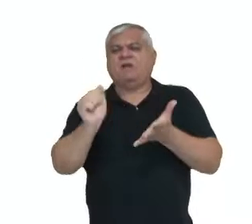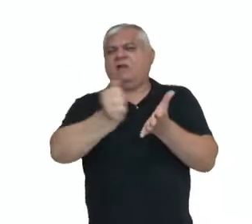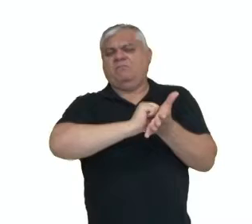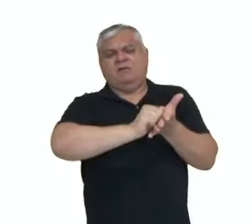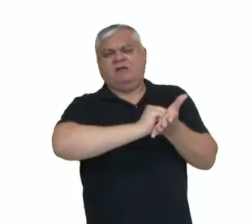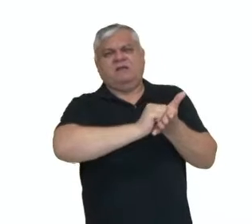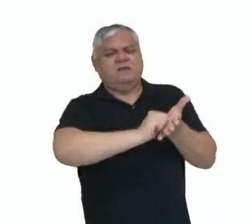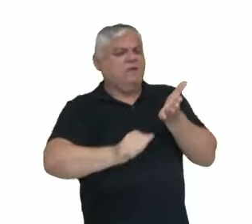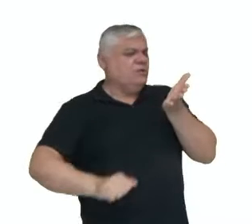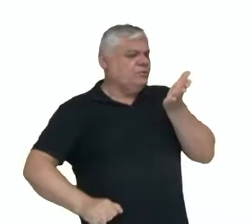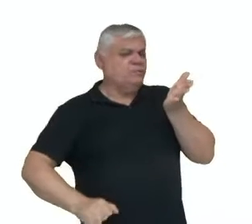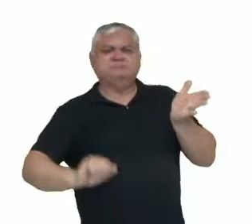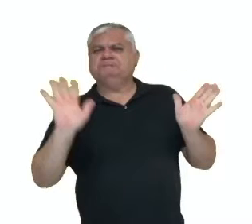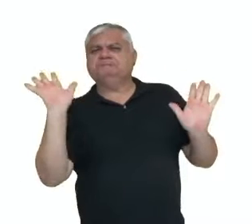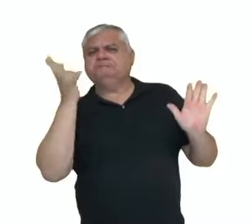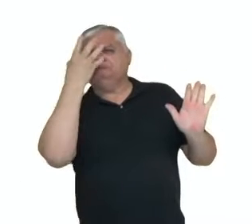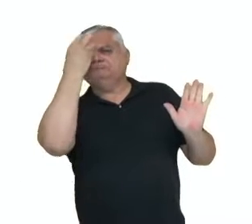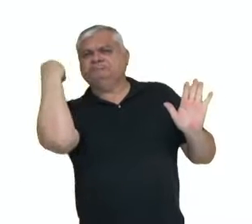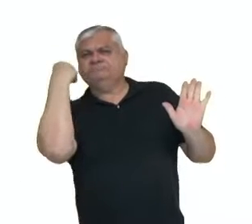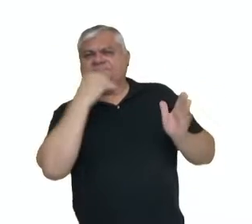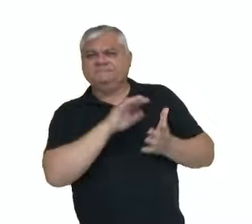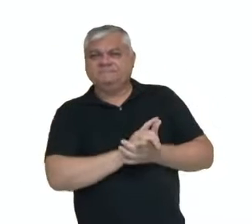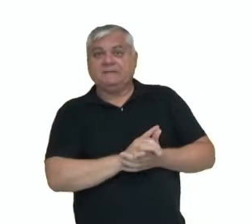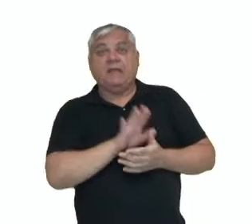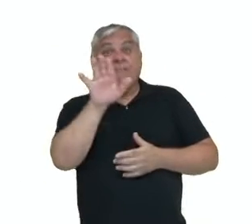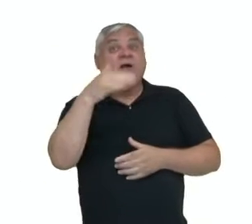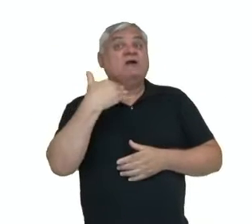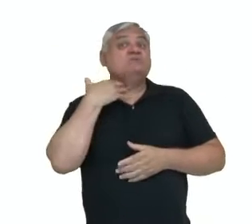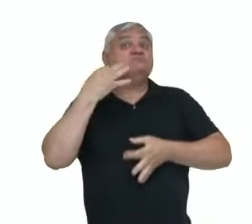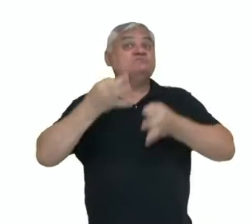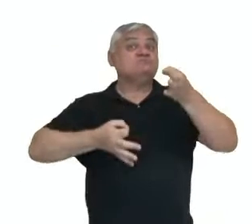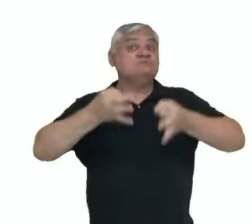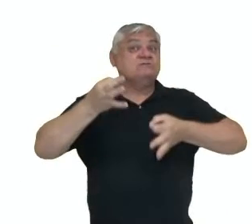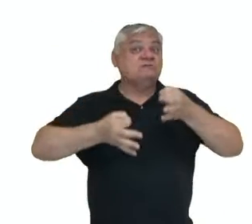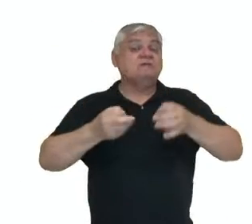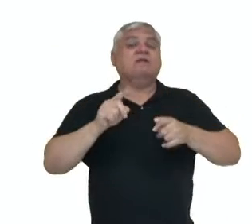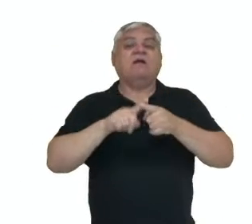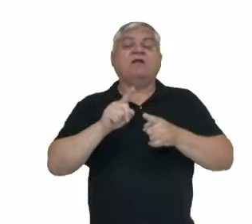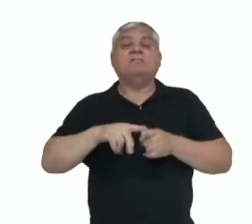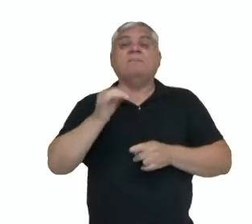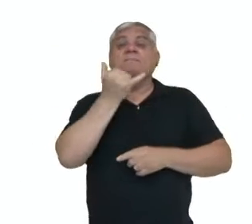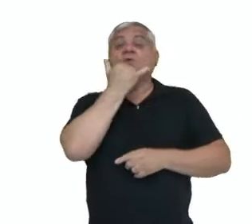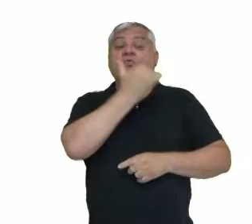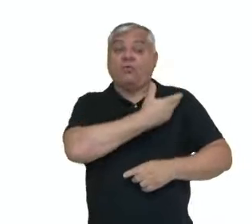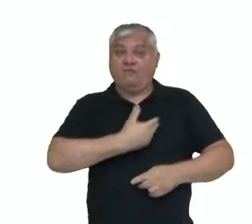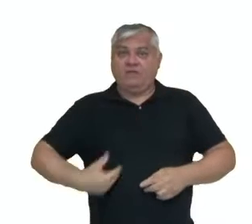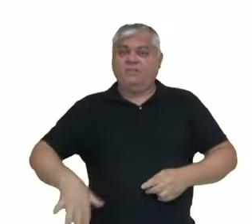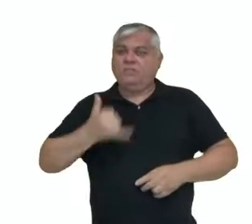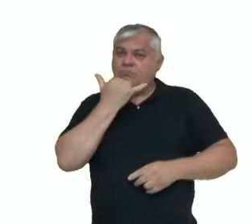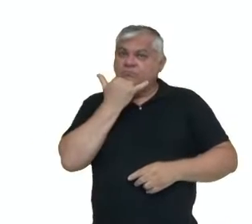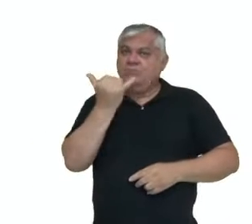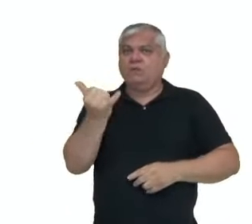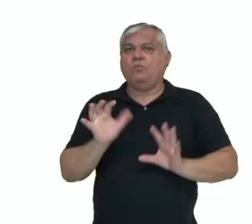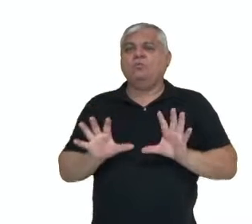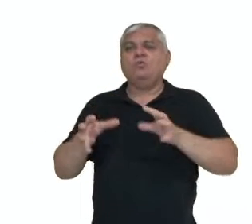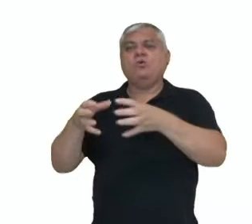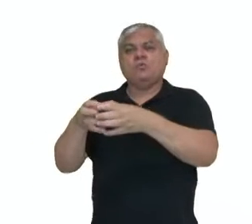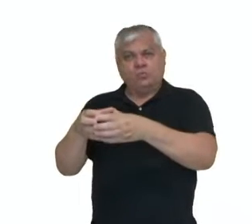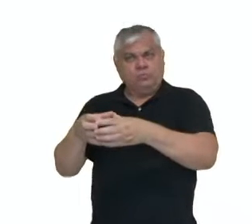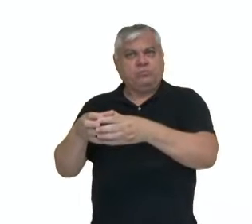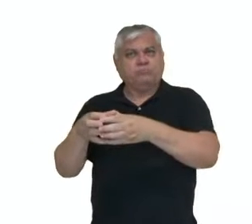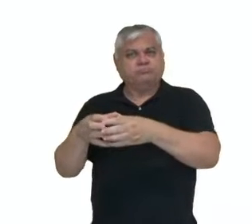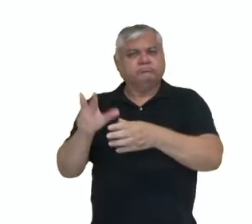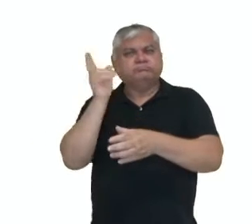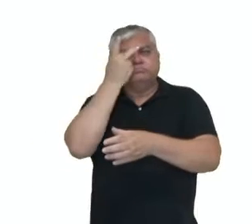esquecimento. No aspecto jurídico, esse termo quer dizer perdão estendido pelo governo a um grupo ou classe de